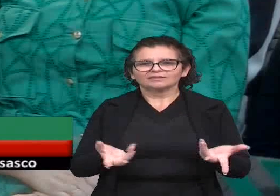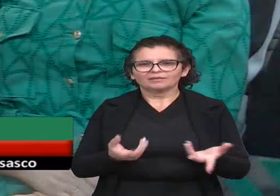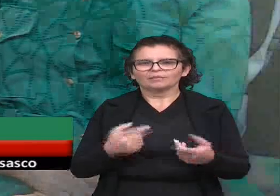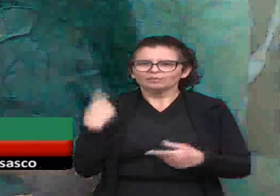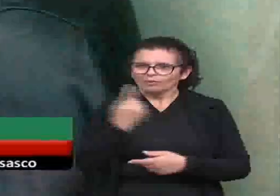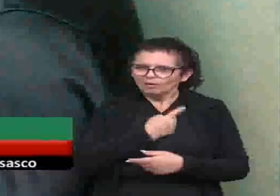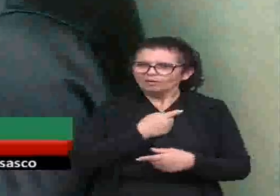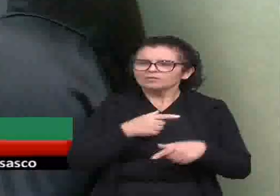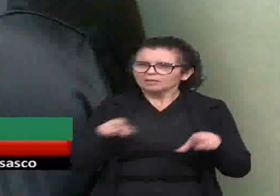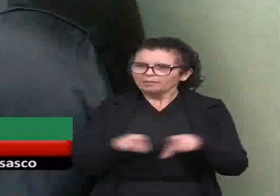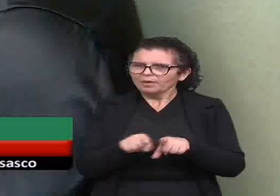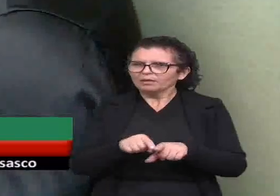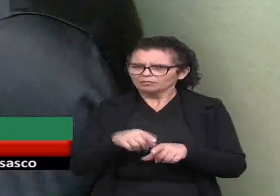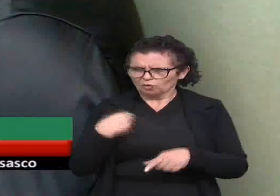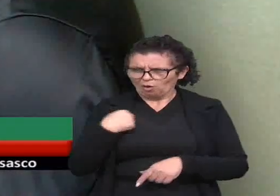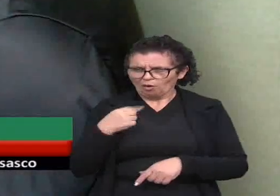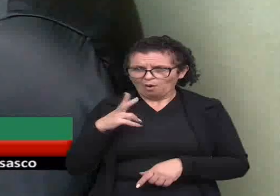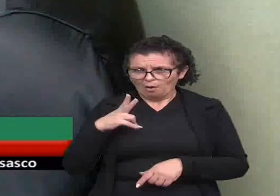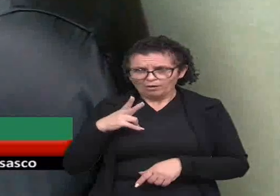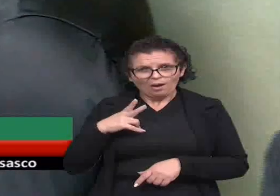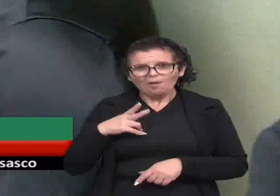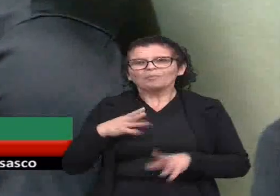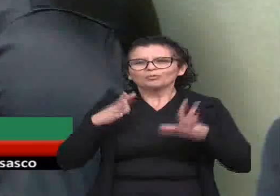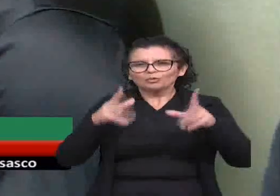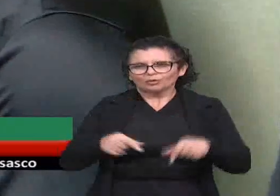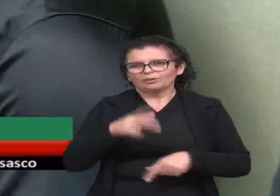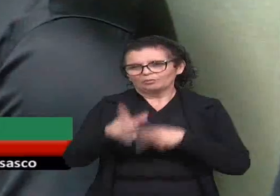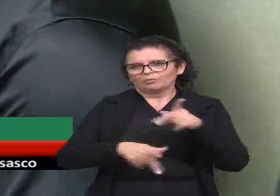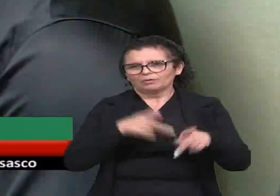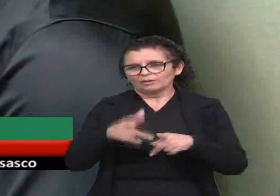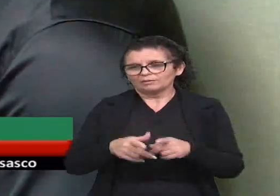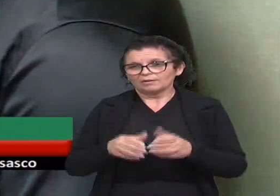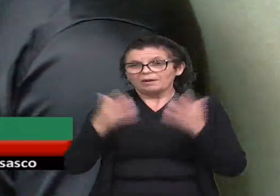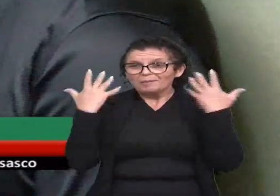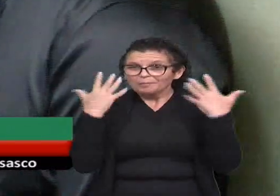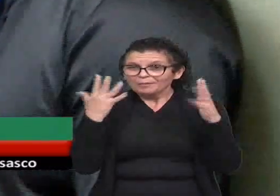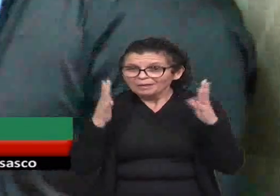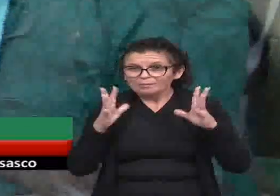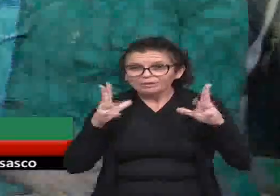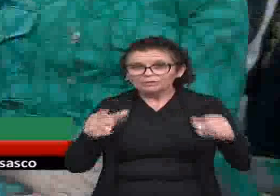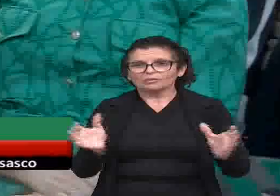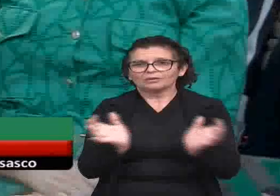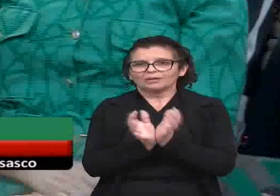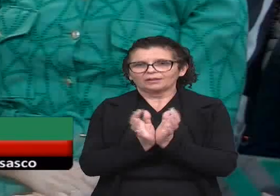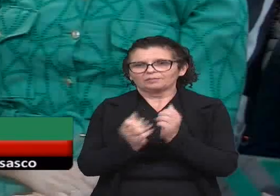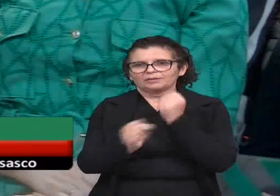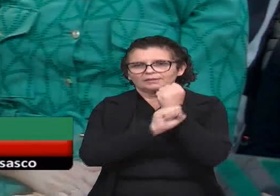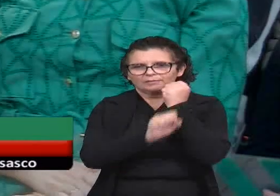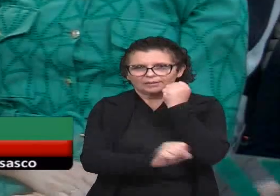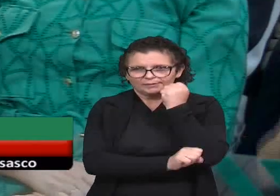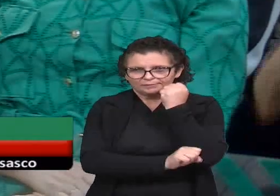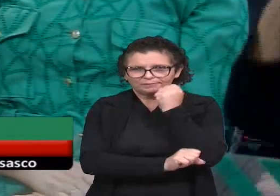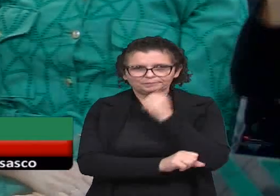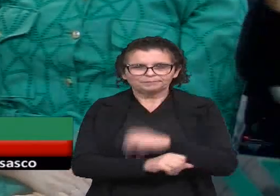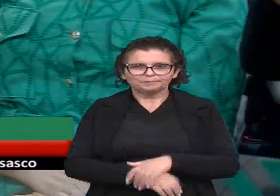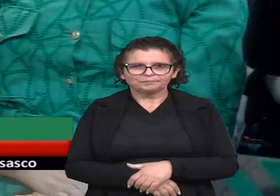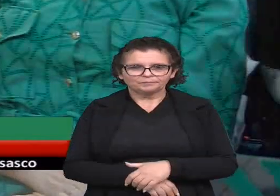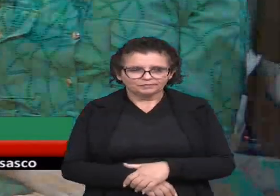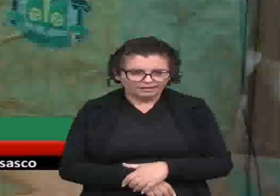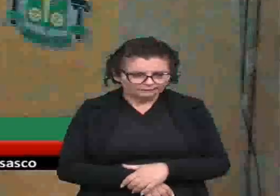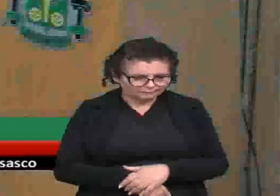a população, e realiza todo o trabalho. Parabéns, Levi, e toda a equipe da Sabesp. Para muito concluir, não,